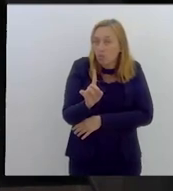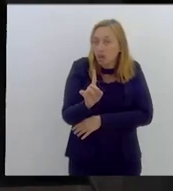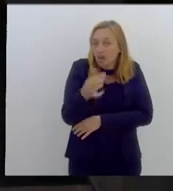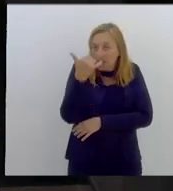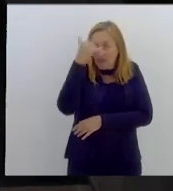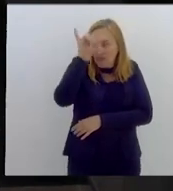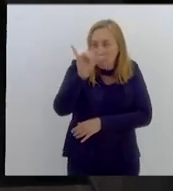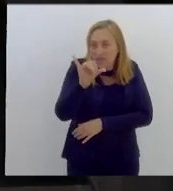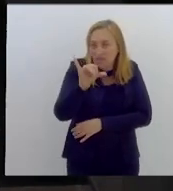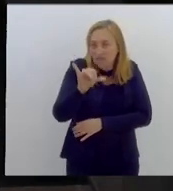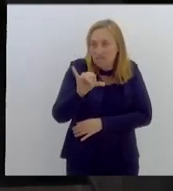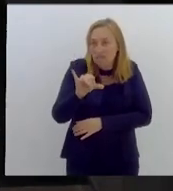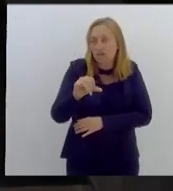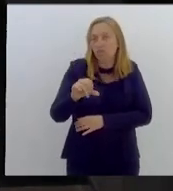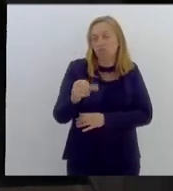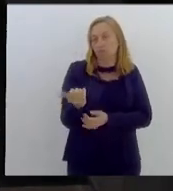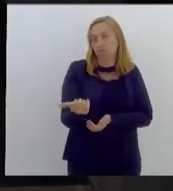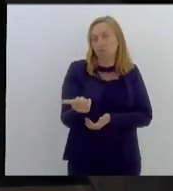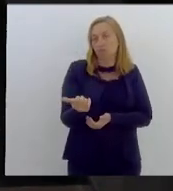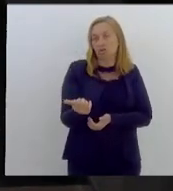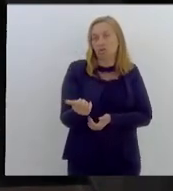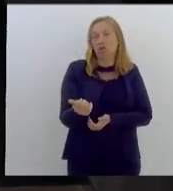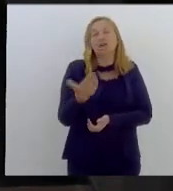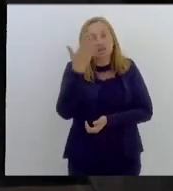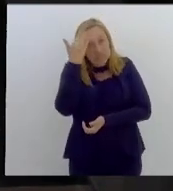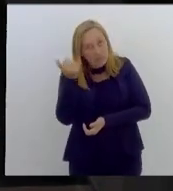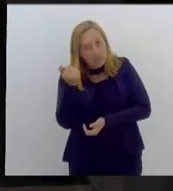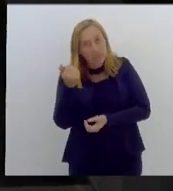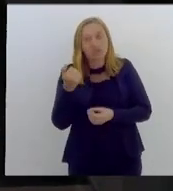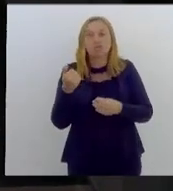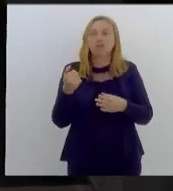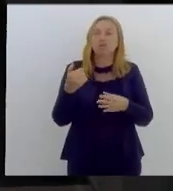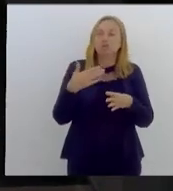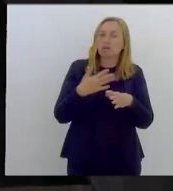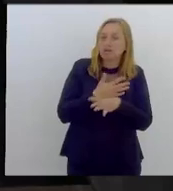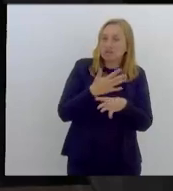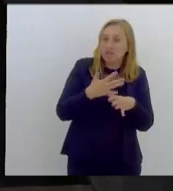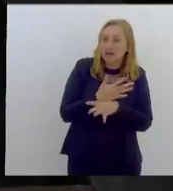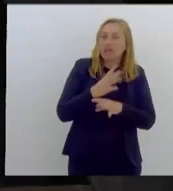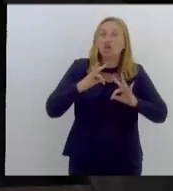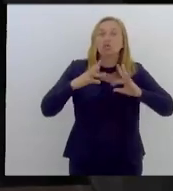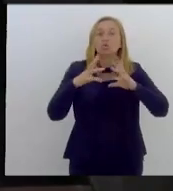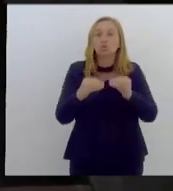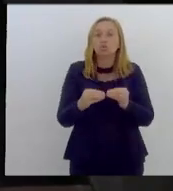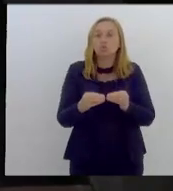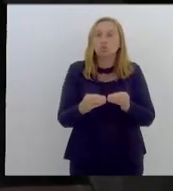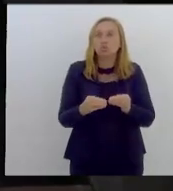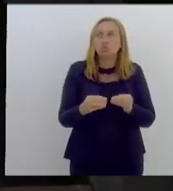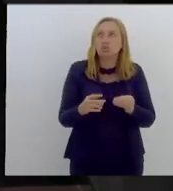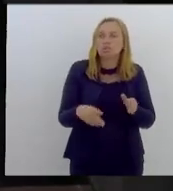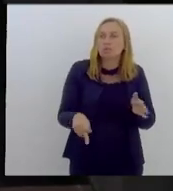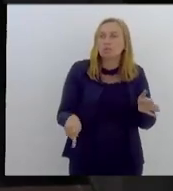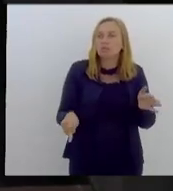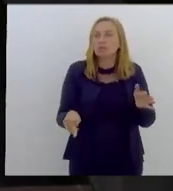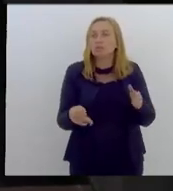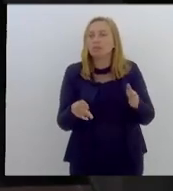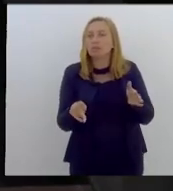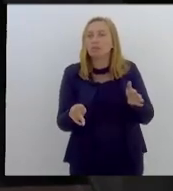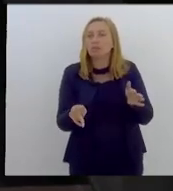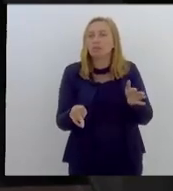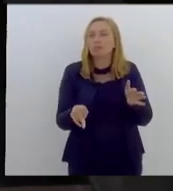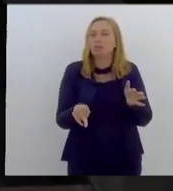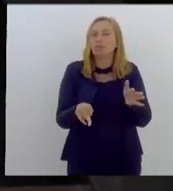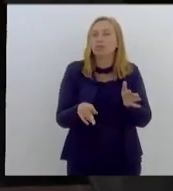de catástrofes. Então, a gente sabe que a lógica do urbanismo, tudo que tem a ver com prevenção,